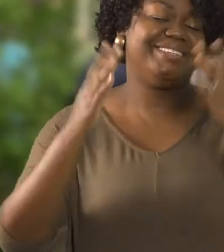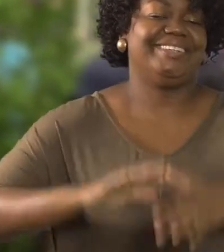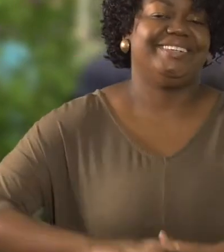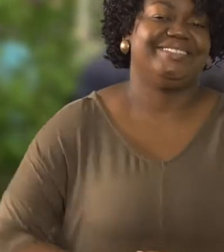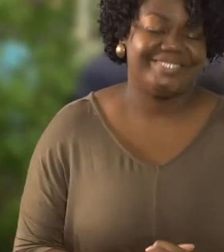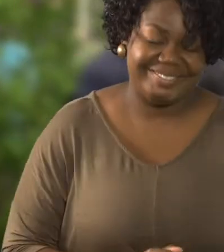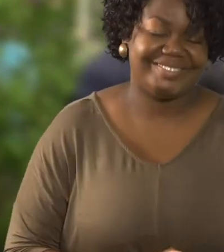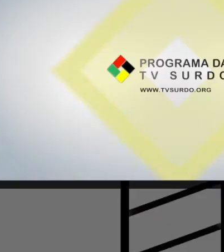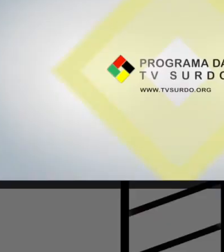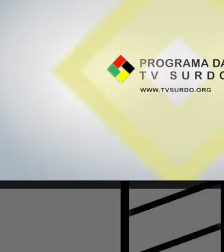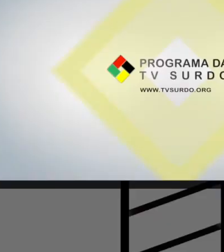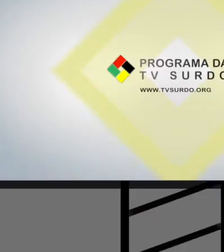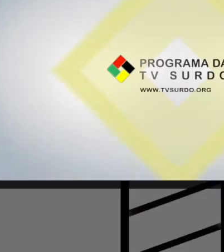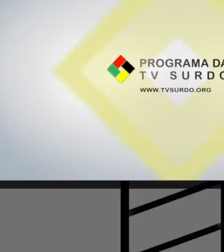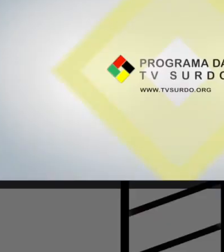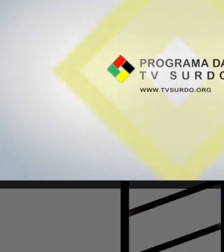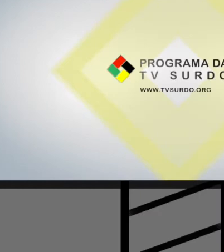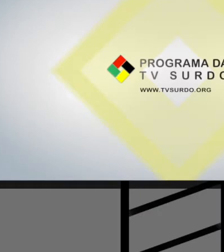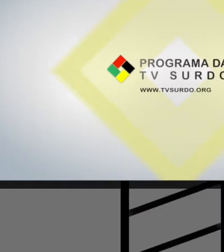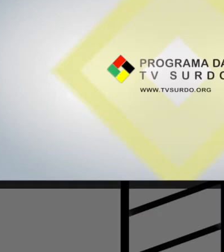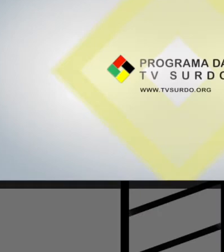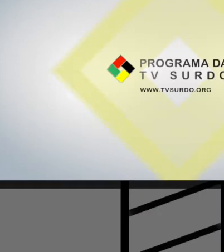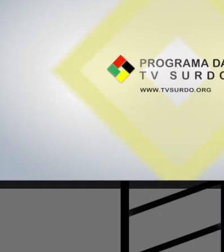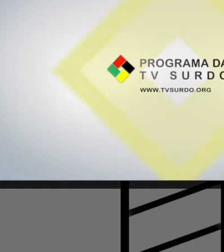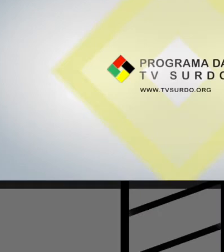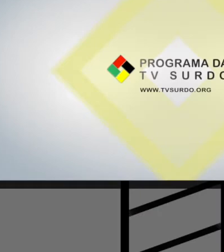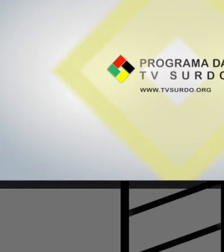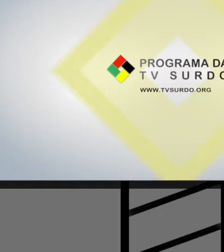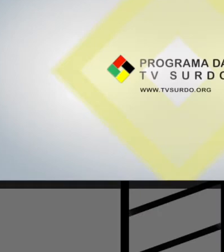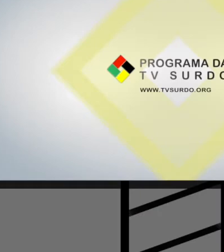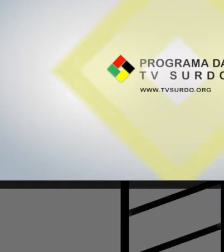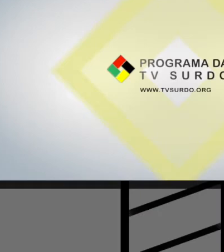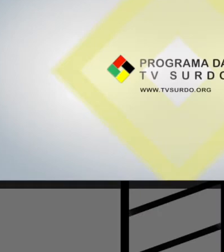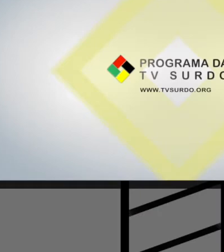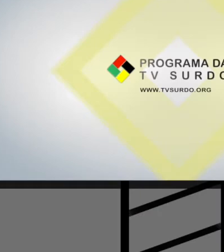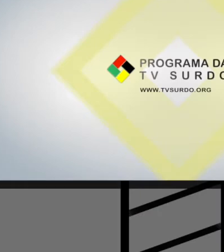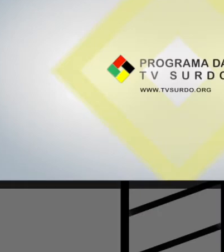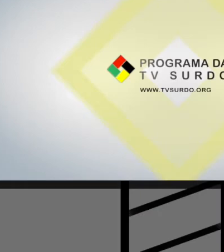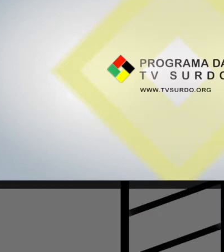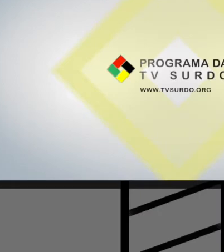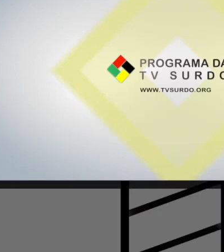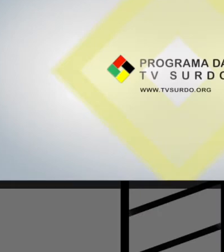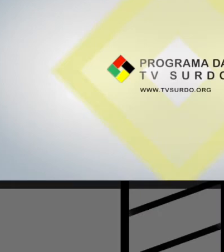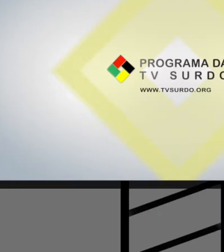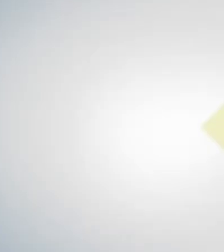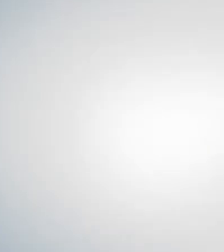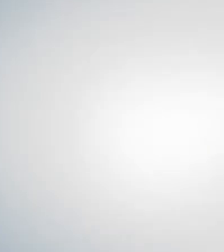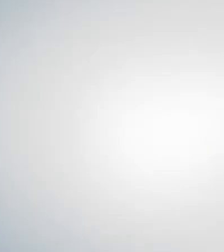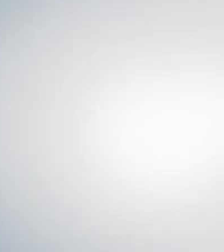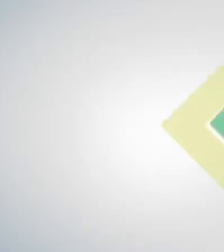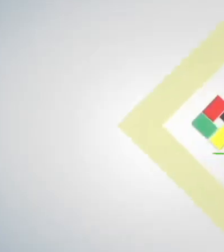desta semana. Estas e outras notícias para acompanhar na próxima meia hora.